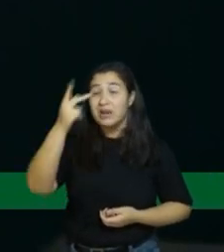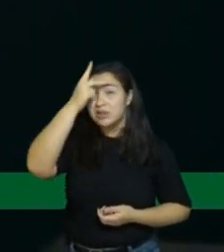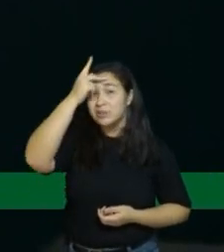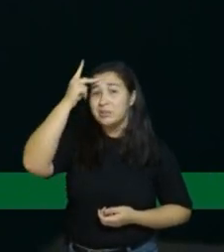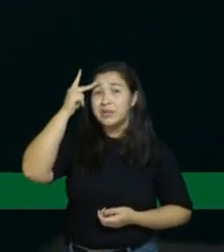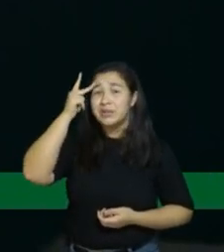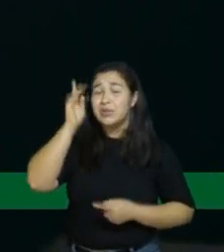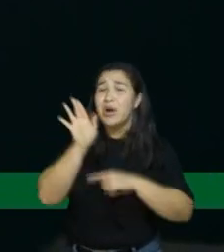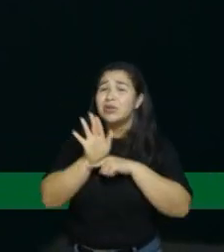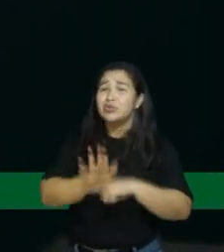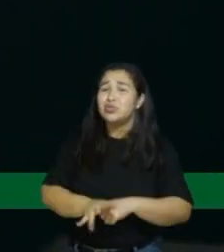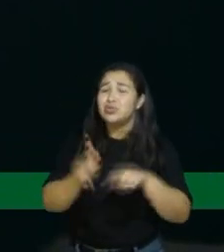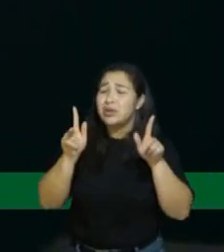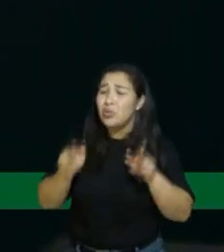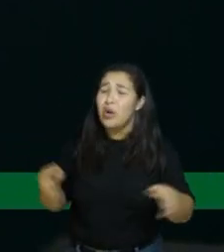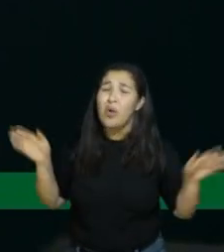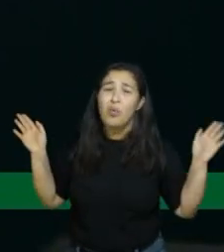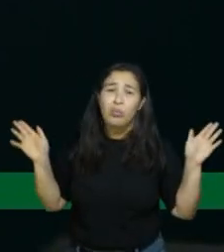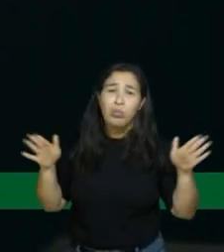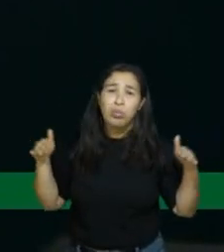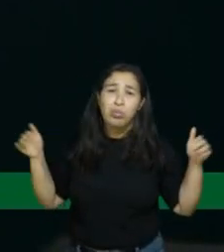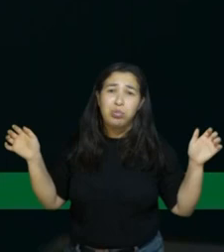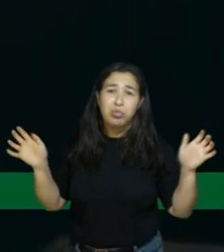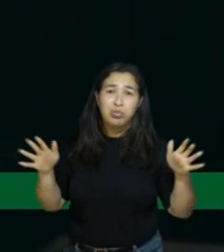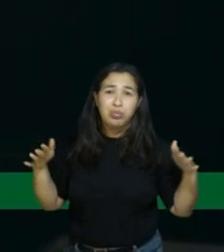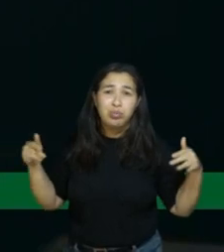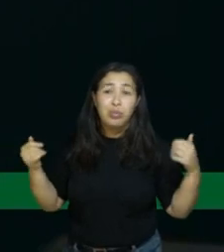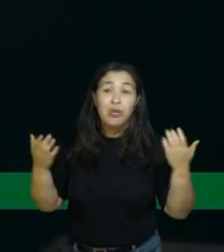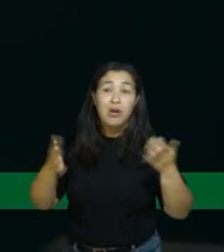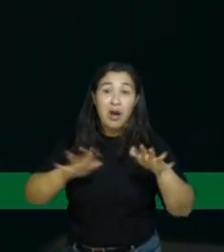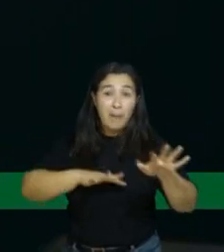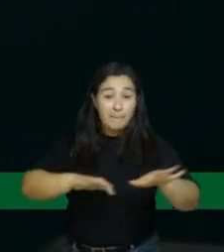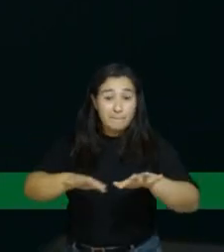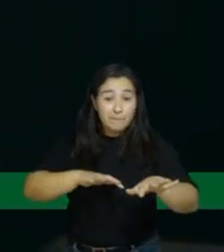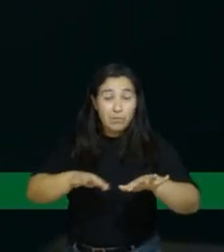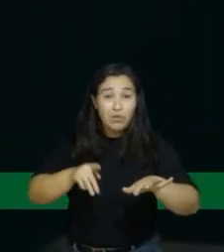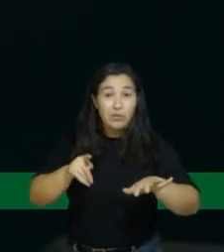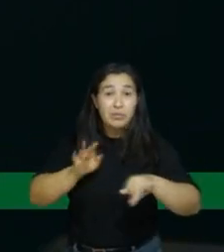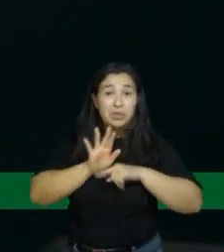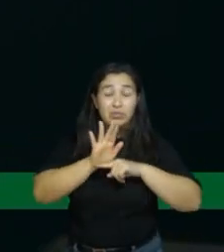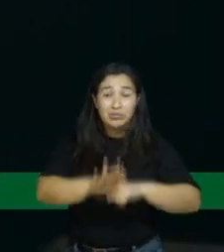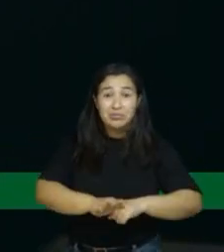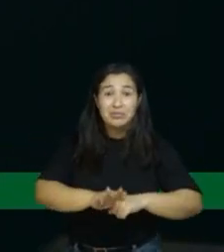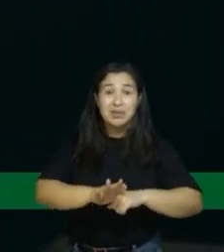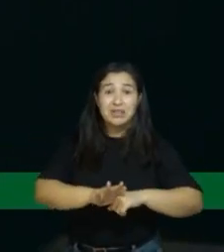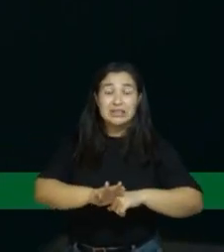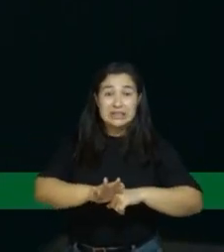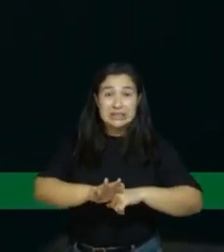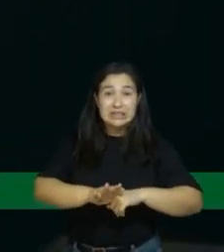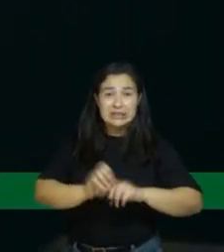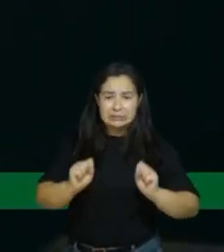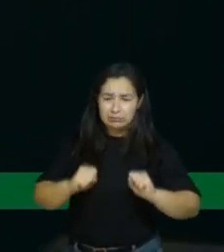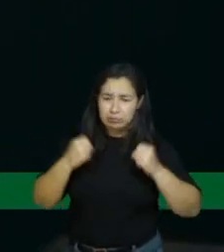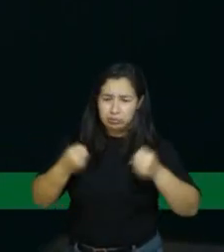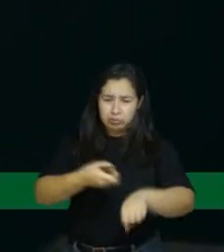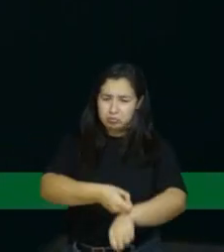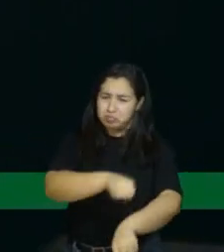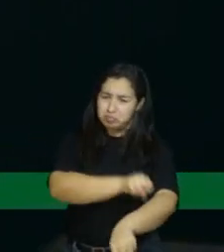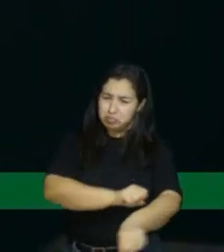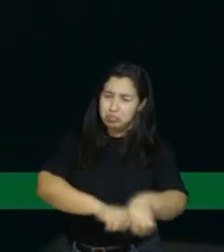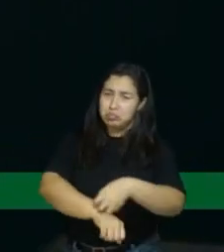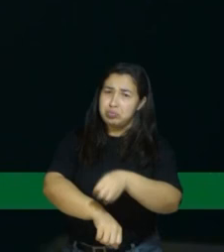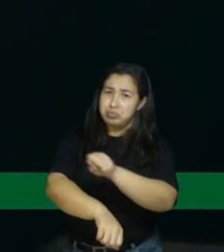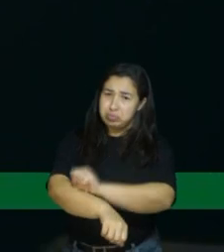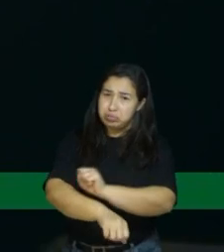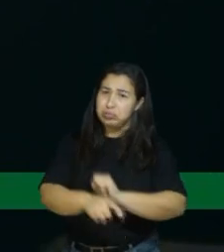ajudaram nesse grande movimento ali da nossa região o deputado Mauro nosso grande Presidente